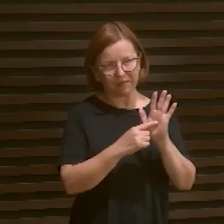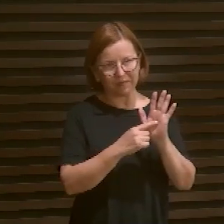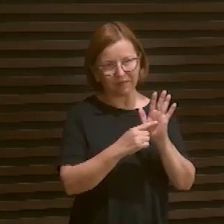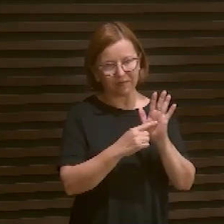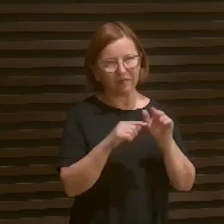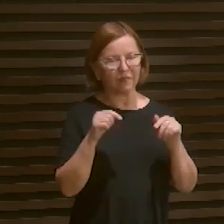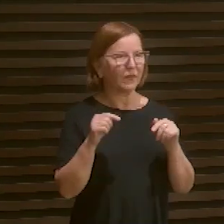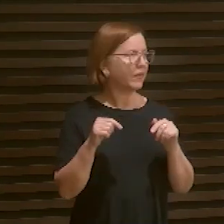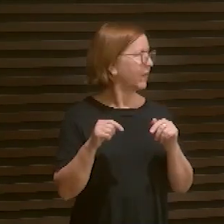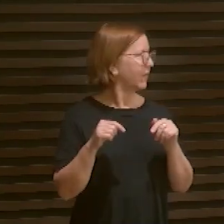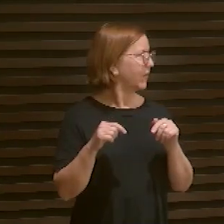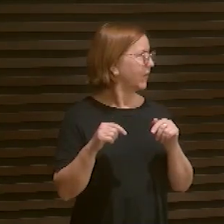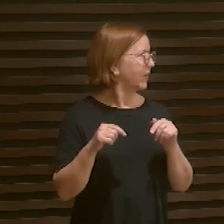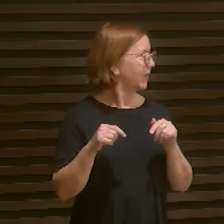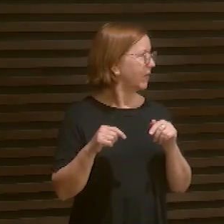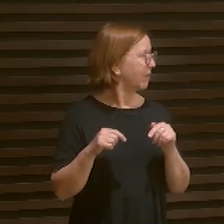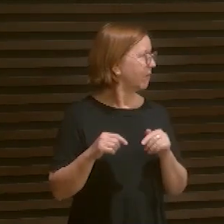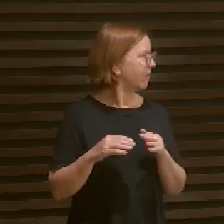recorrer ao Kuykendall.